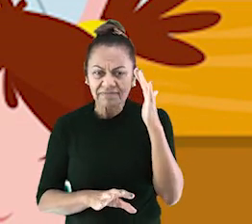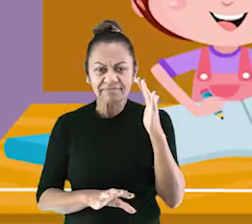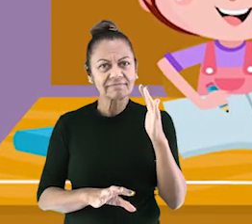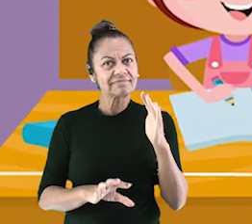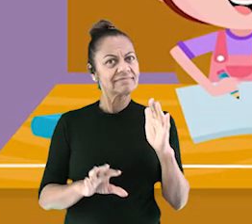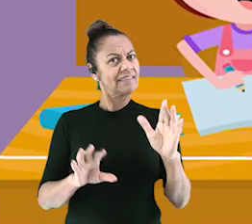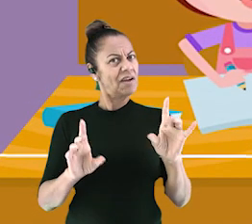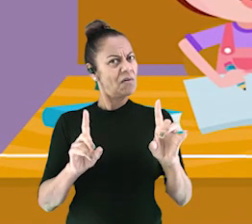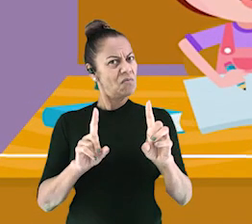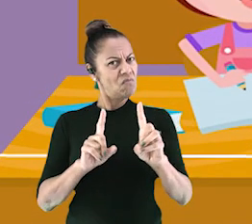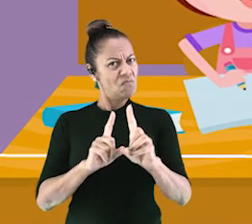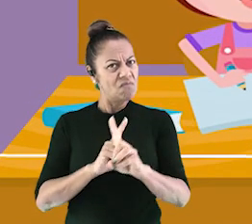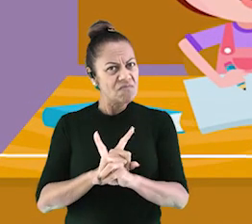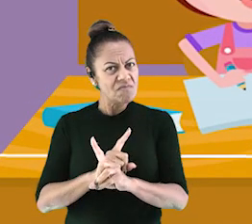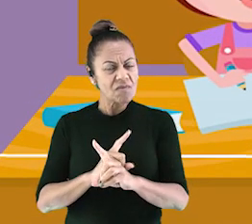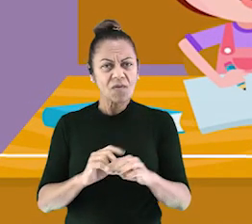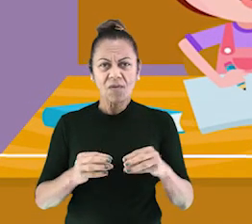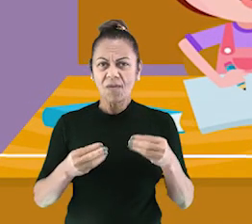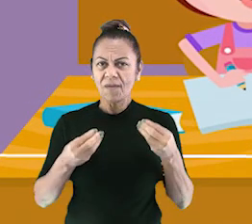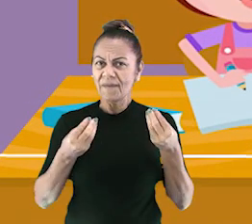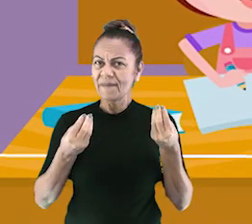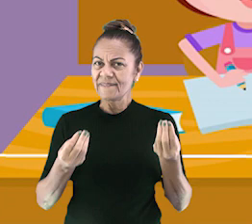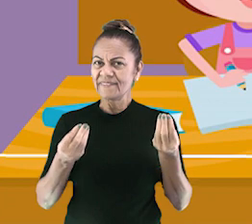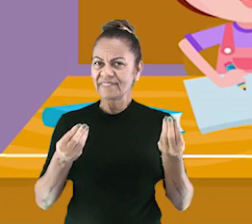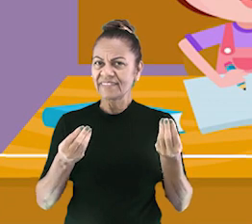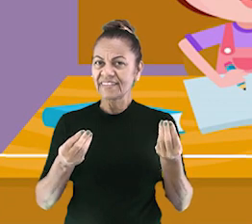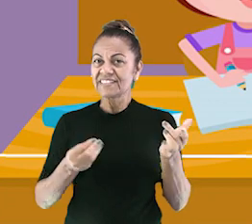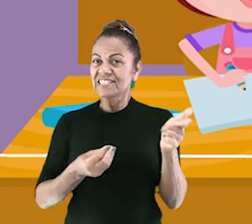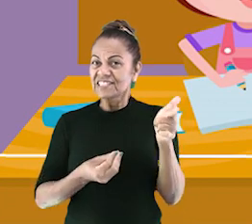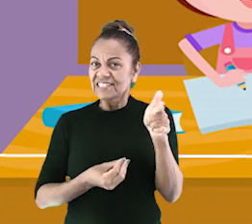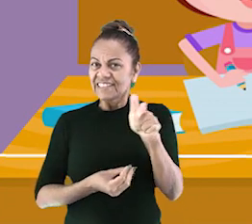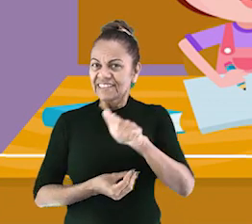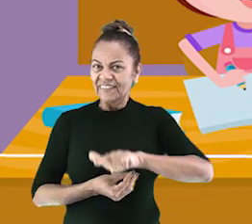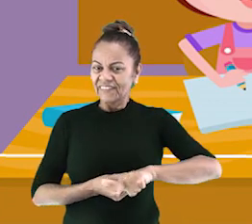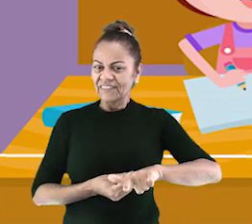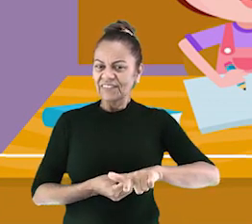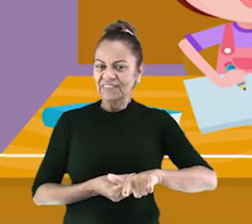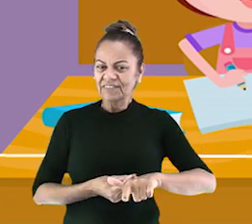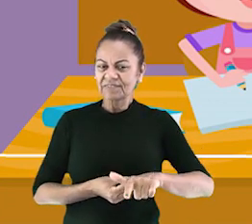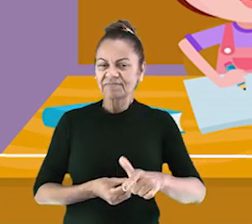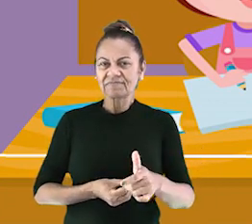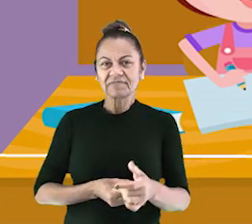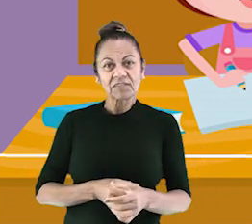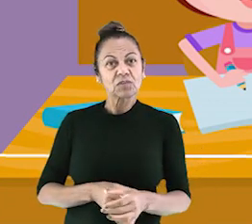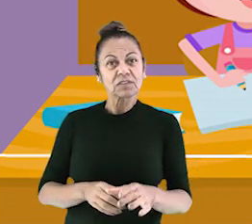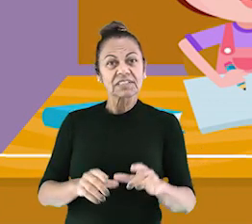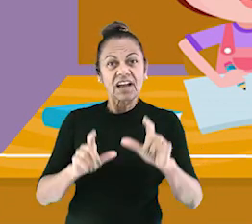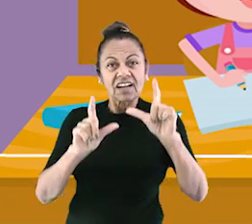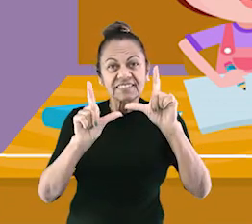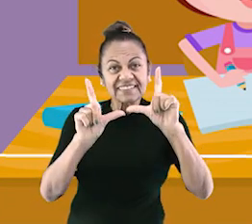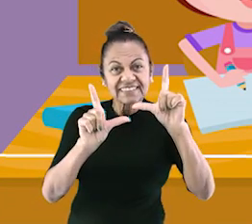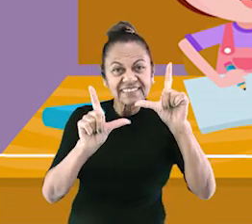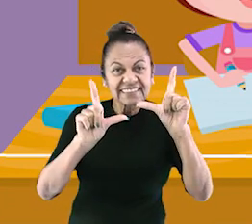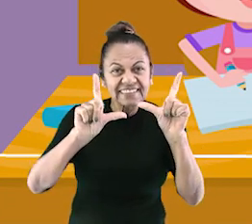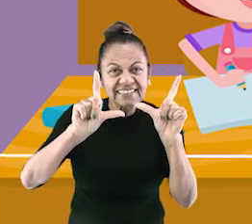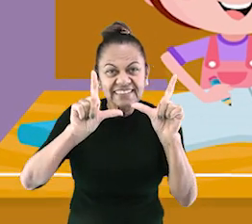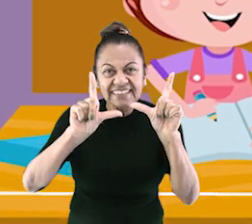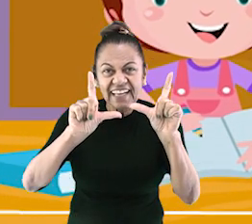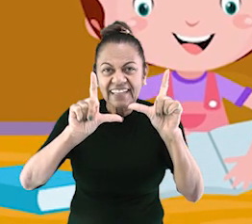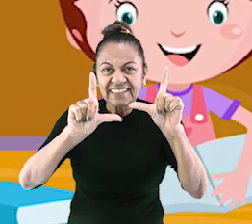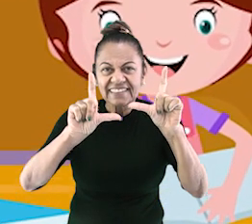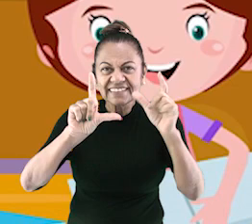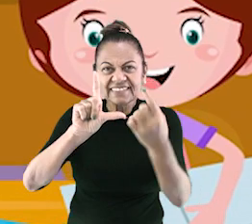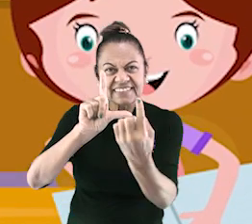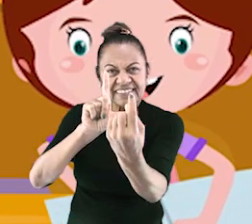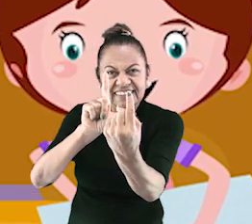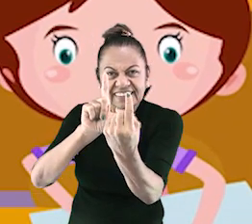Entenderam? Não? Como assim? Vou repetir então. Chega mais perto.